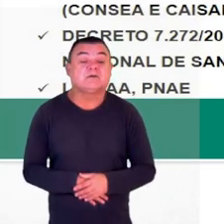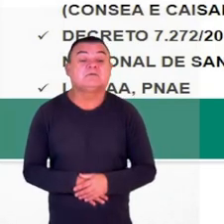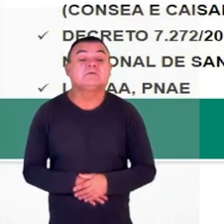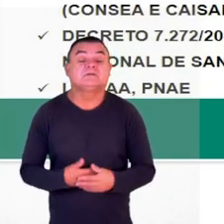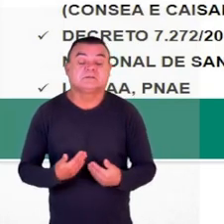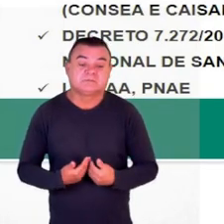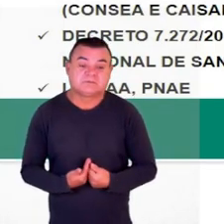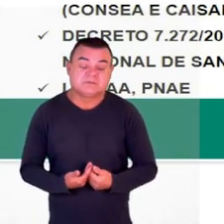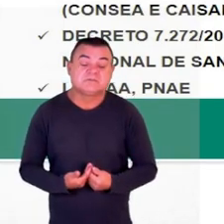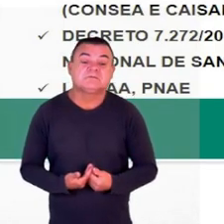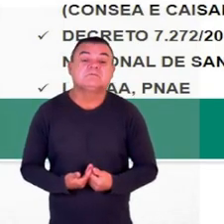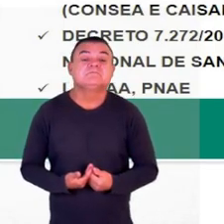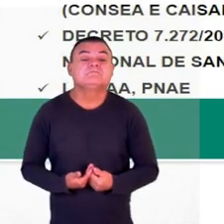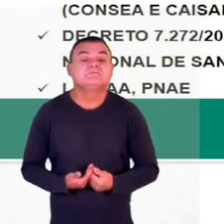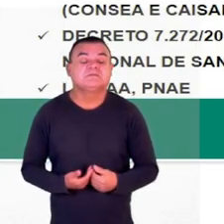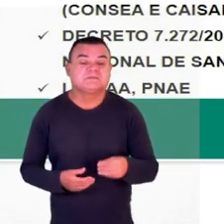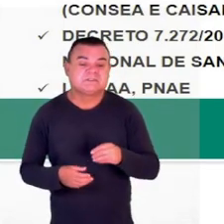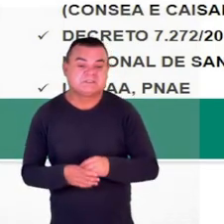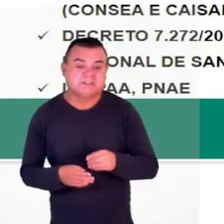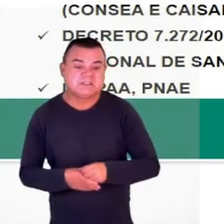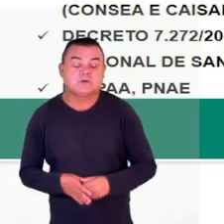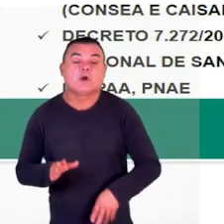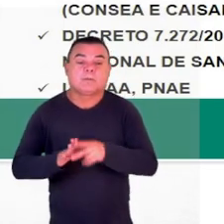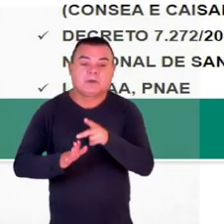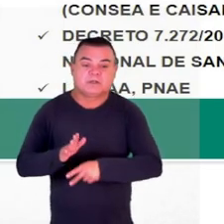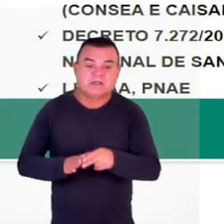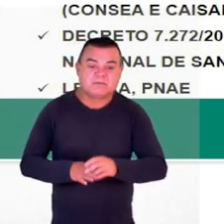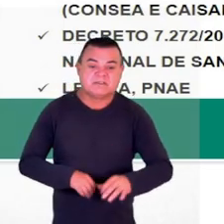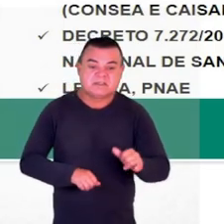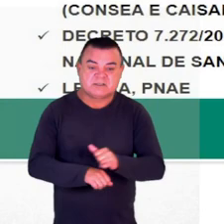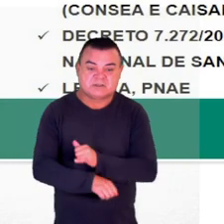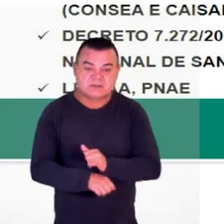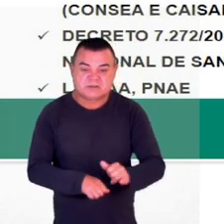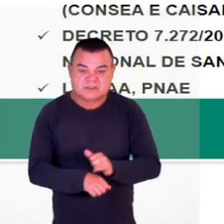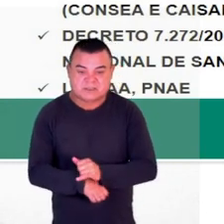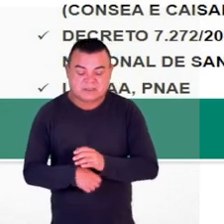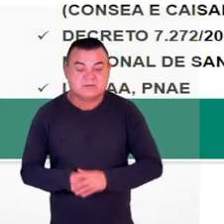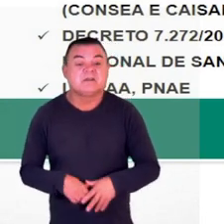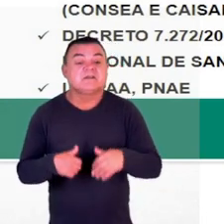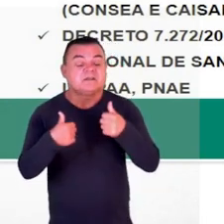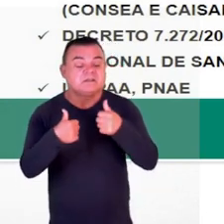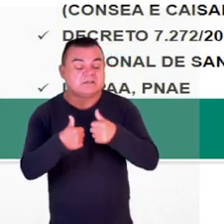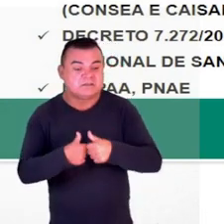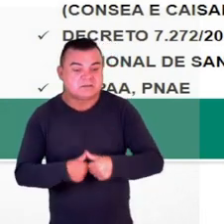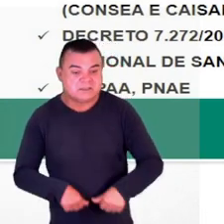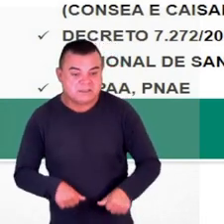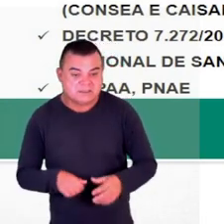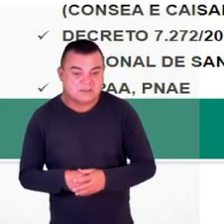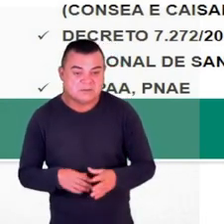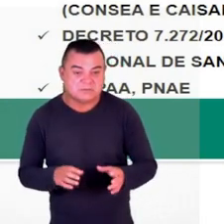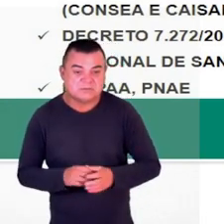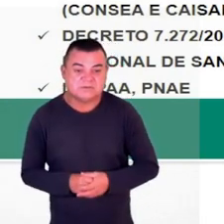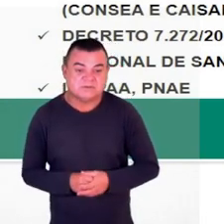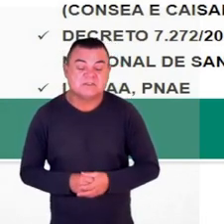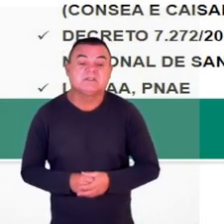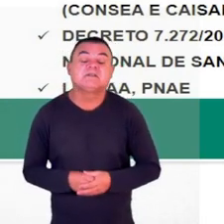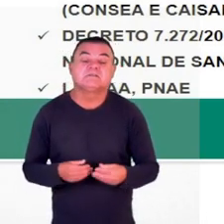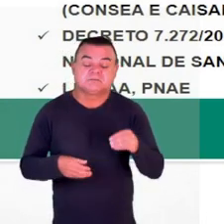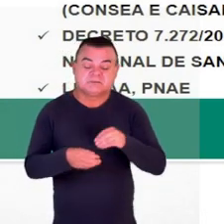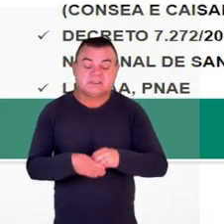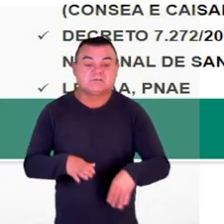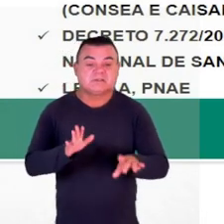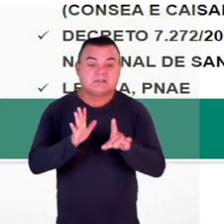programas estratégicos basilares né de segurança alimentar nutricional eles eles estão instituídos por meio por meio de lei